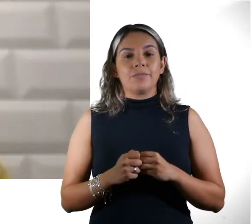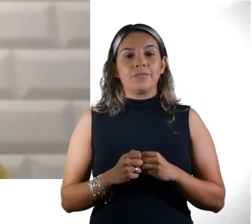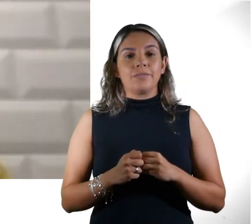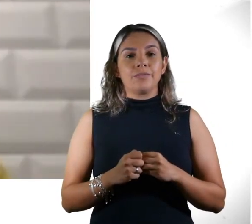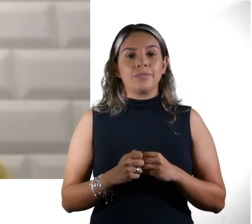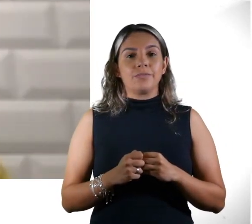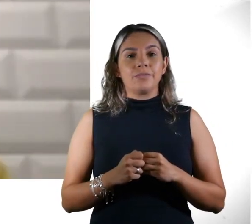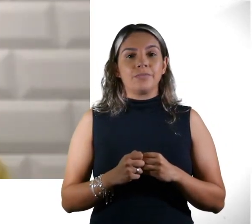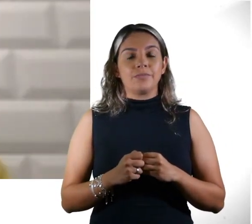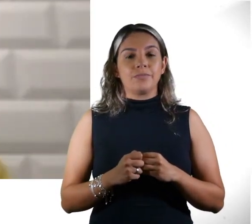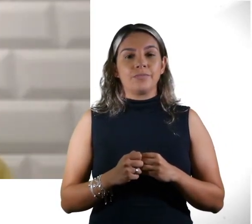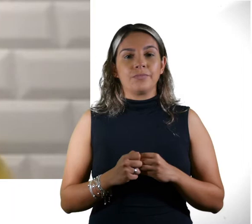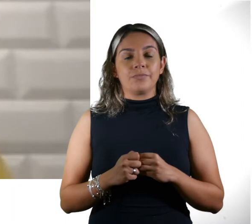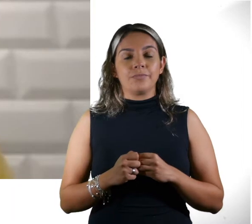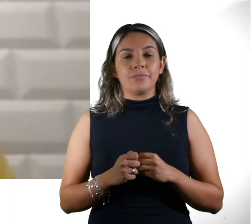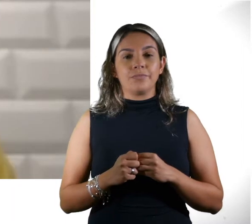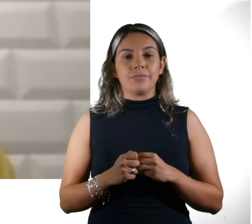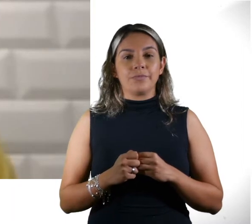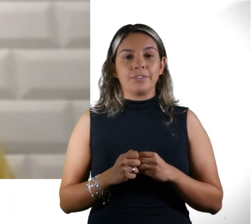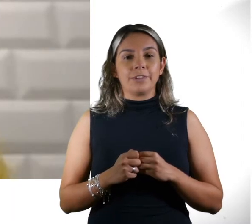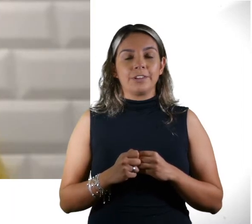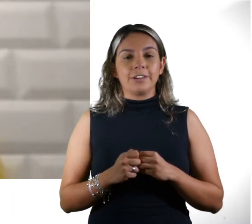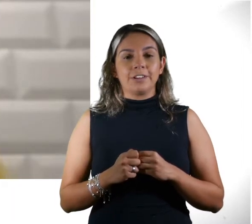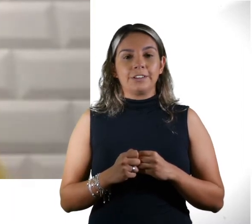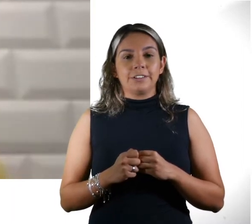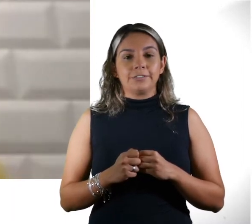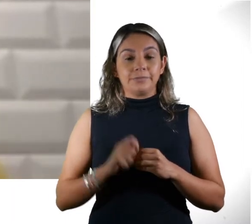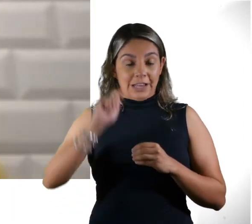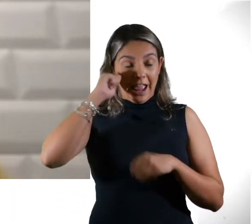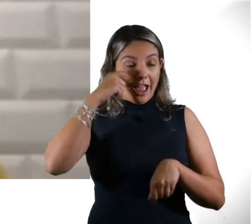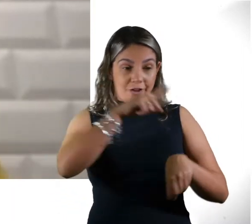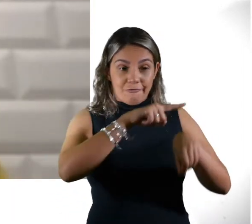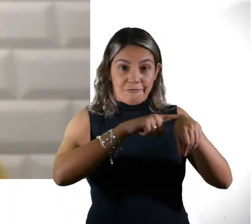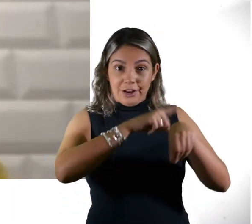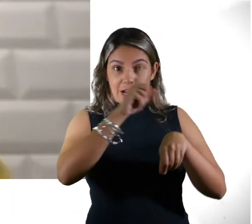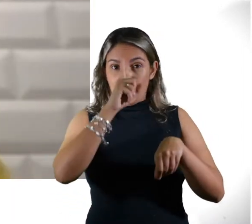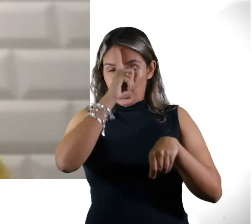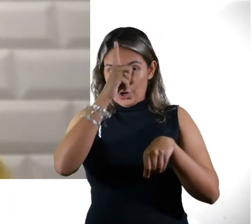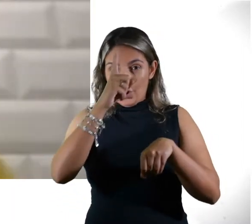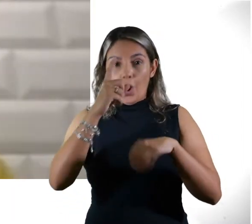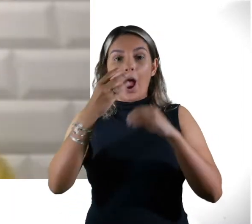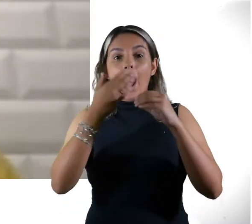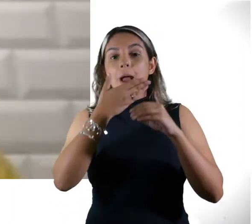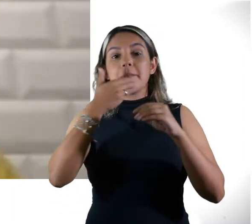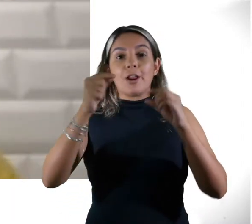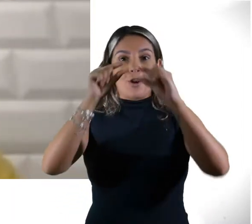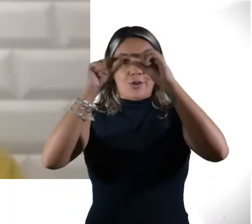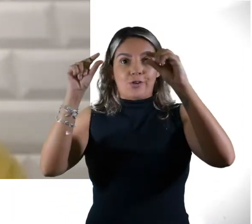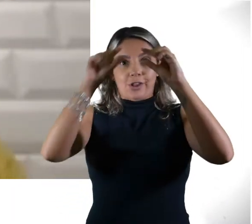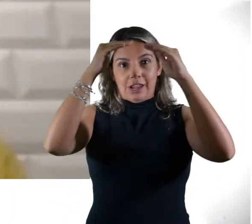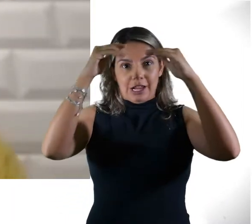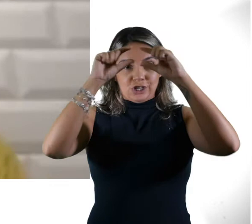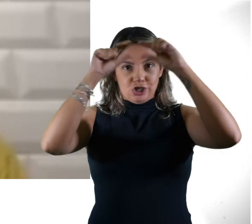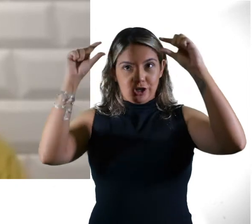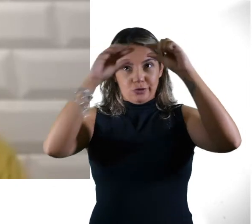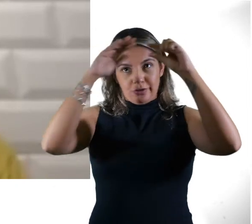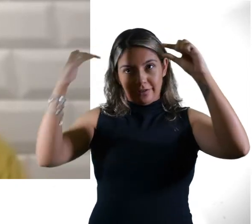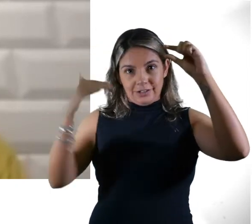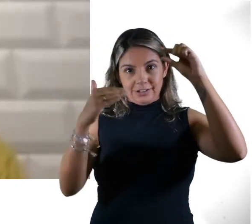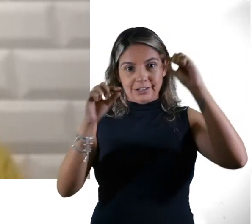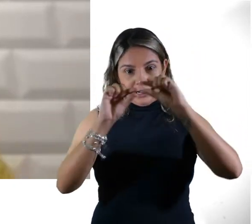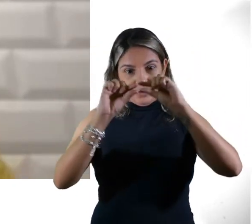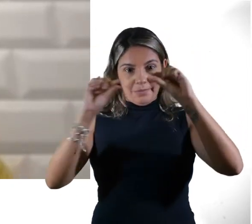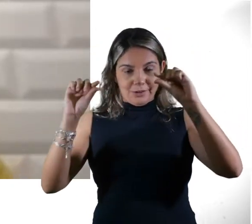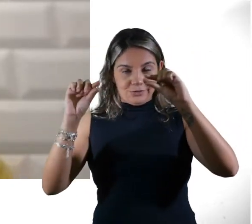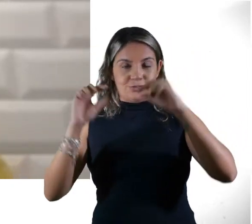mundo. Que é melhor o subtítulo, não é, do que o título em si. A Rainha Ginga é um livro que eu sempre quis